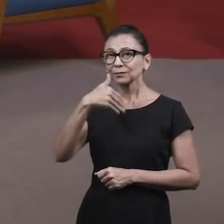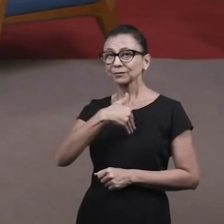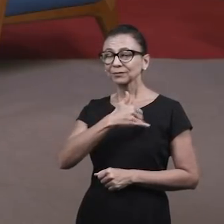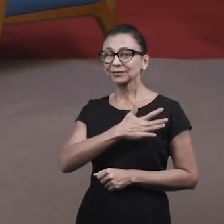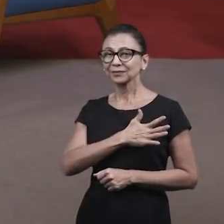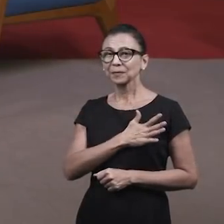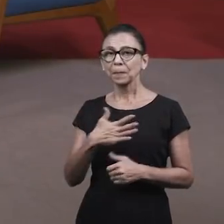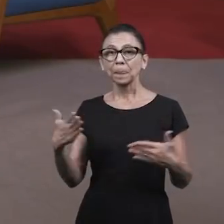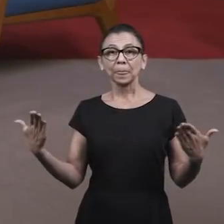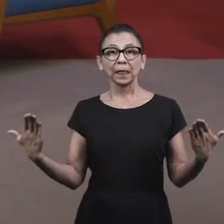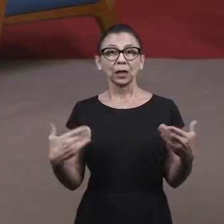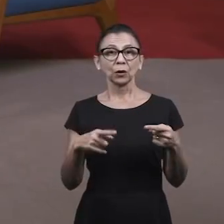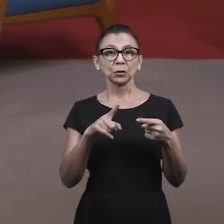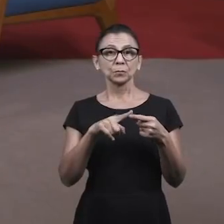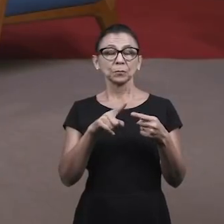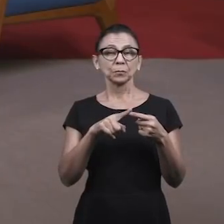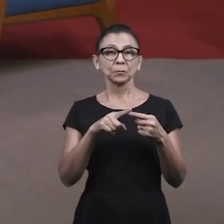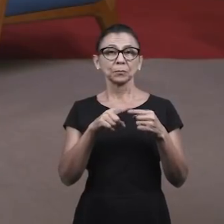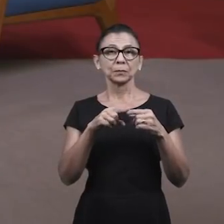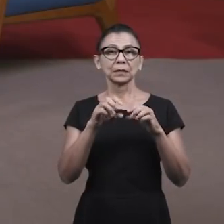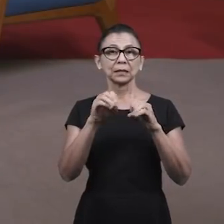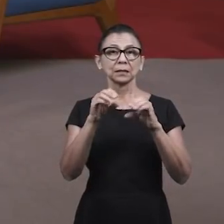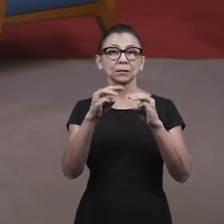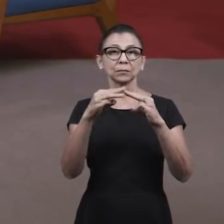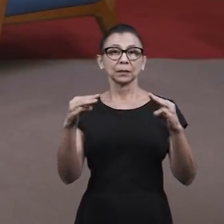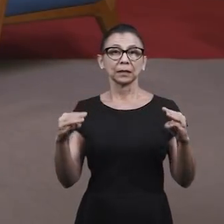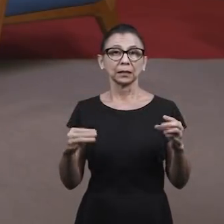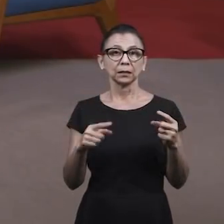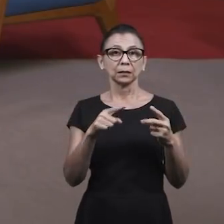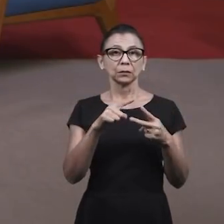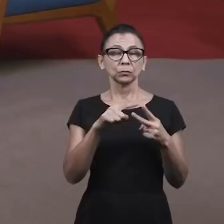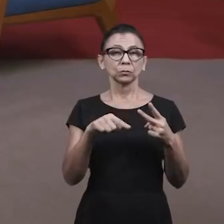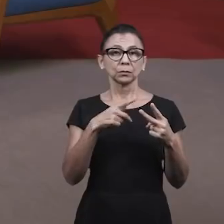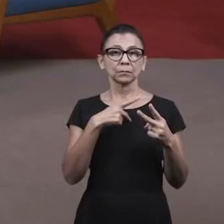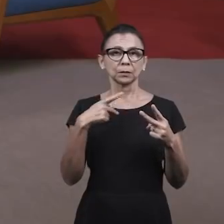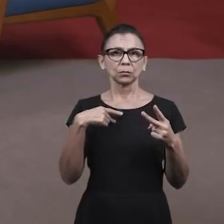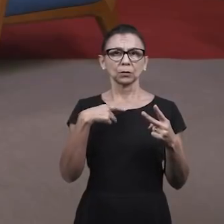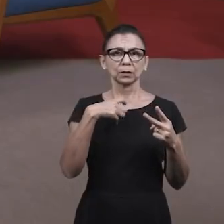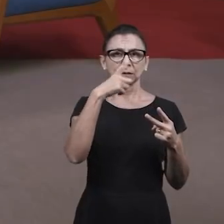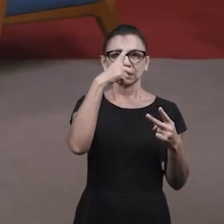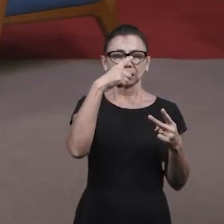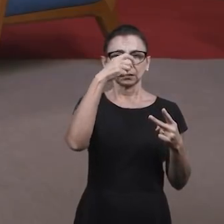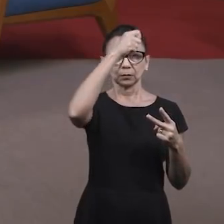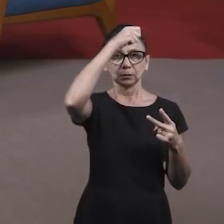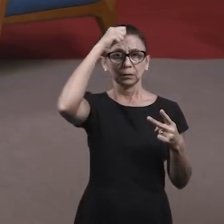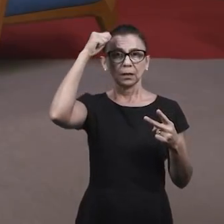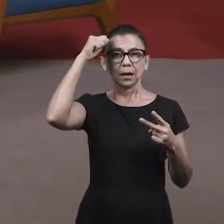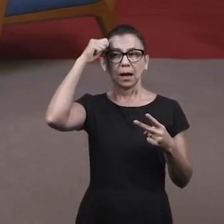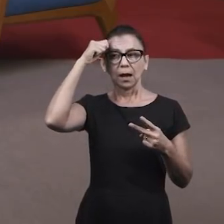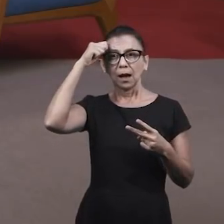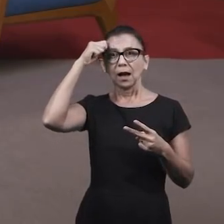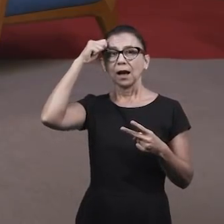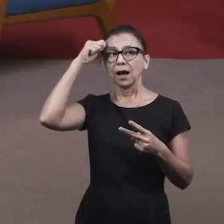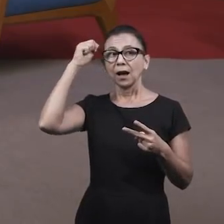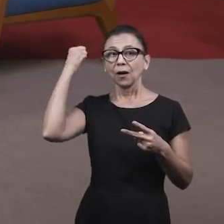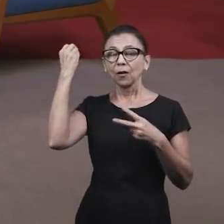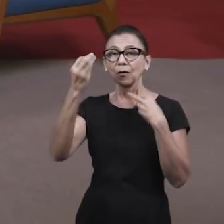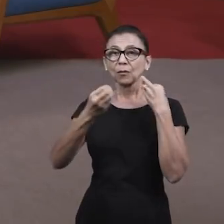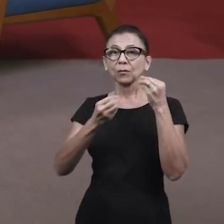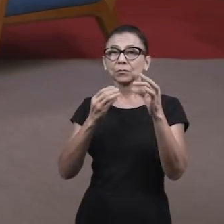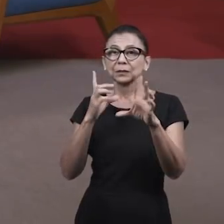Hoje, é o último dia deste ano difícil, com tantos problemas vividos por toda a humanidade, mas ainda